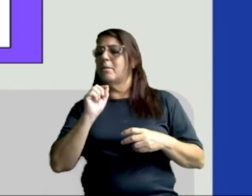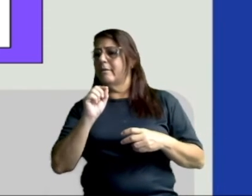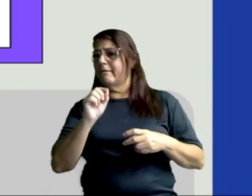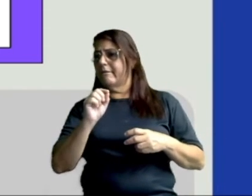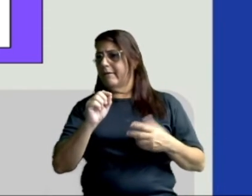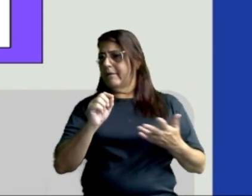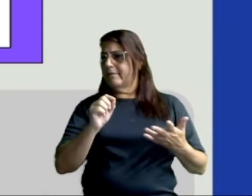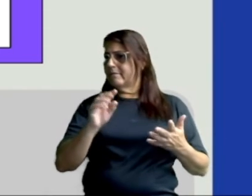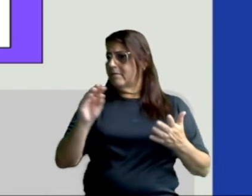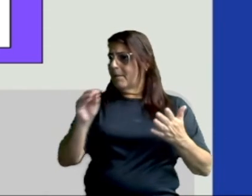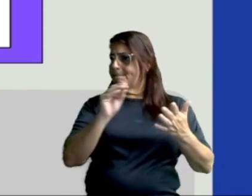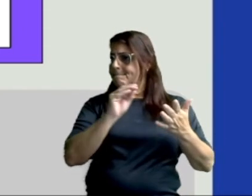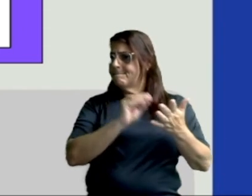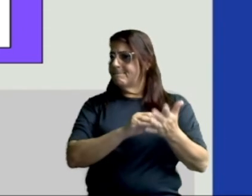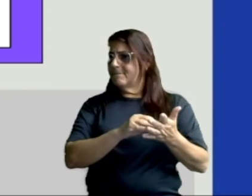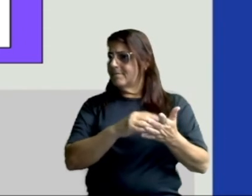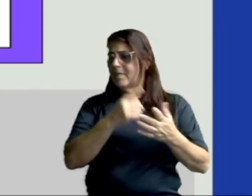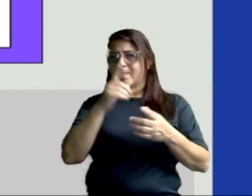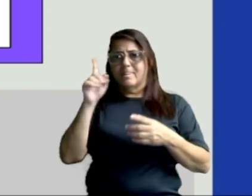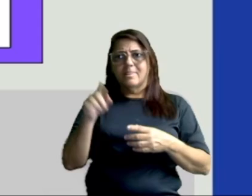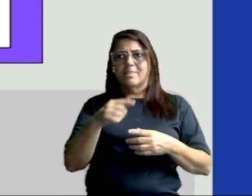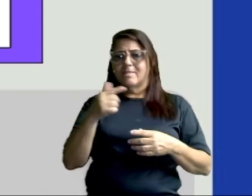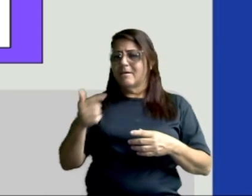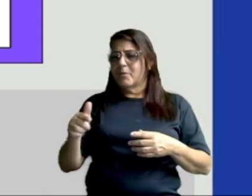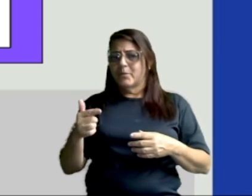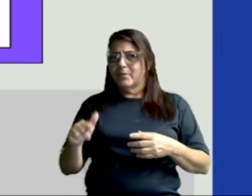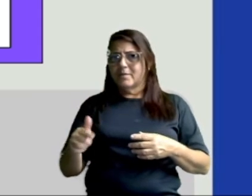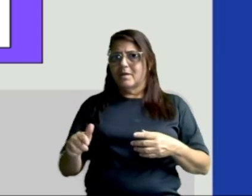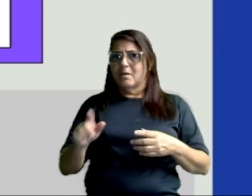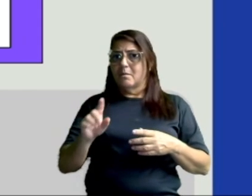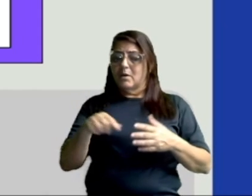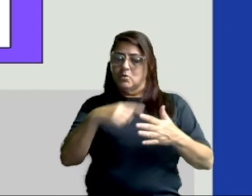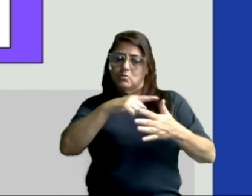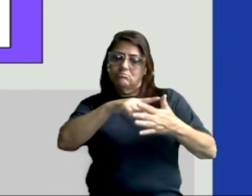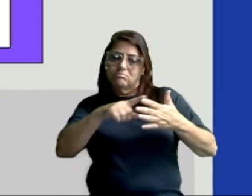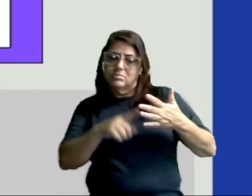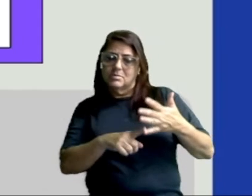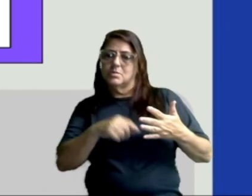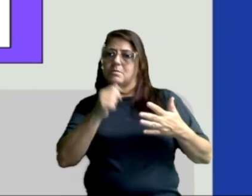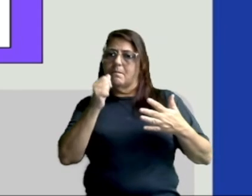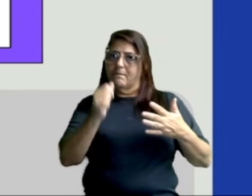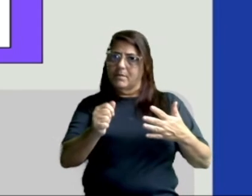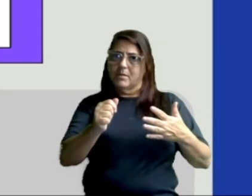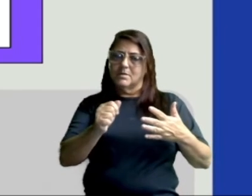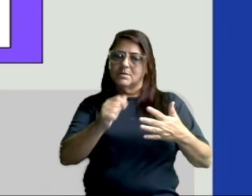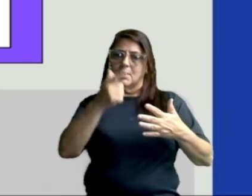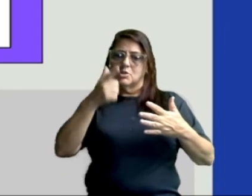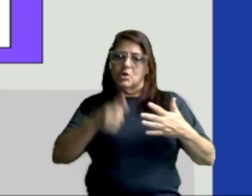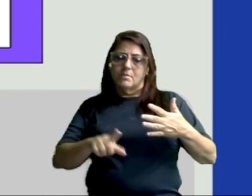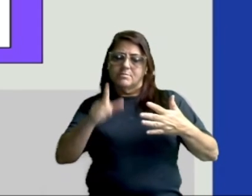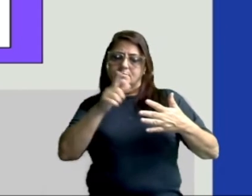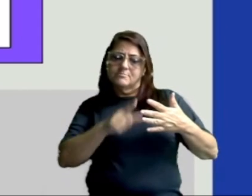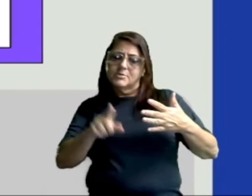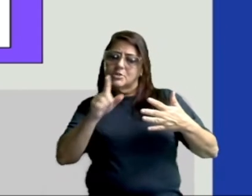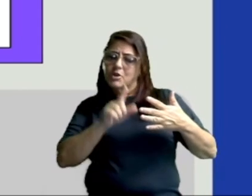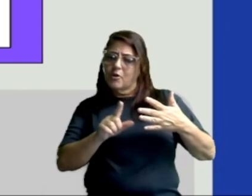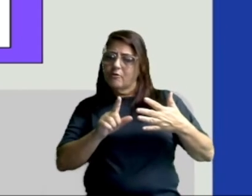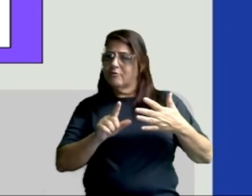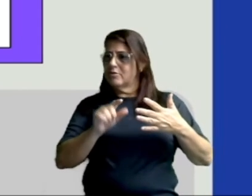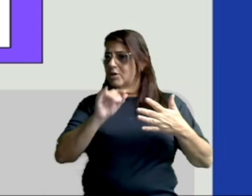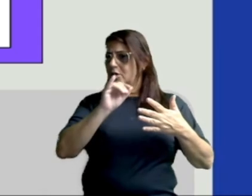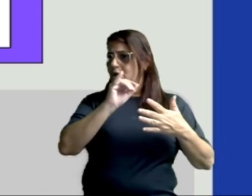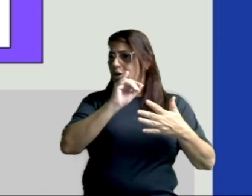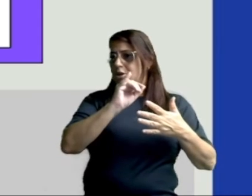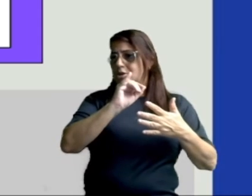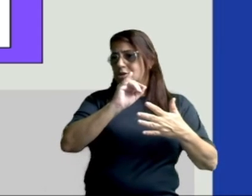no caso am com not, isso aí não existe. Mas os outros eu posso. É repetir todos os pronomes, he, she, it,